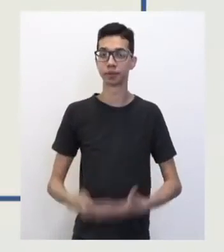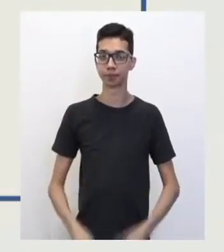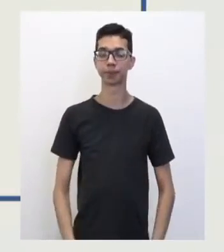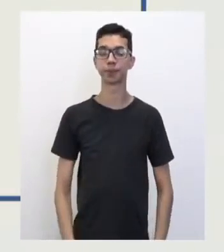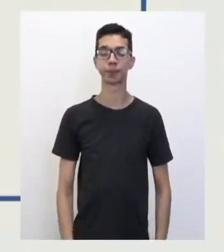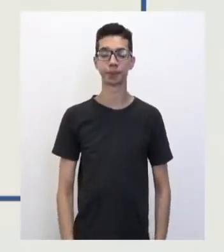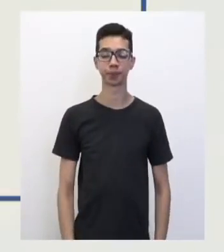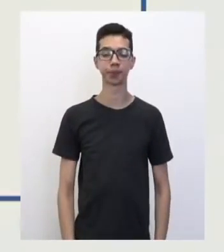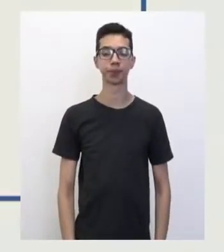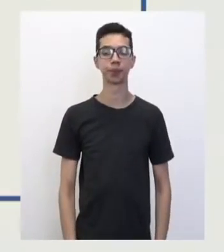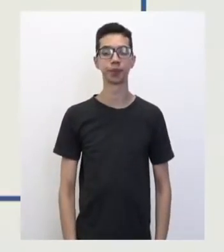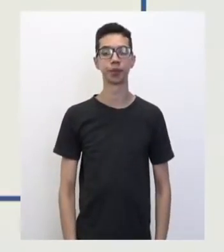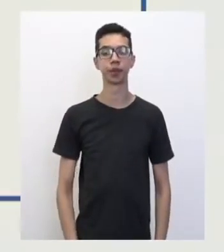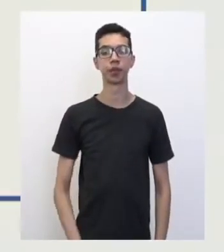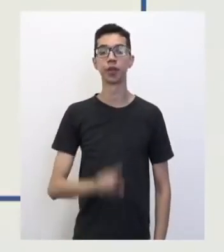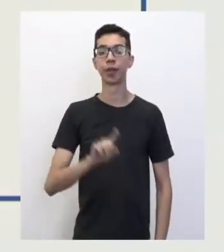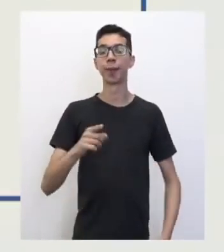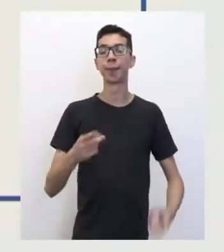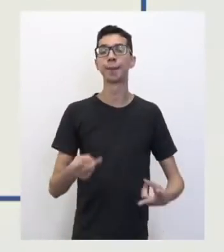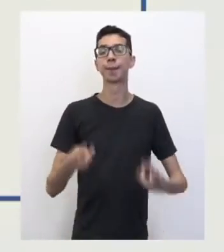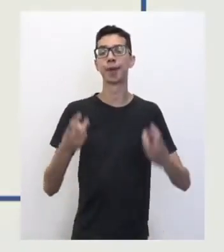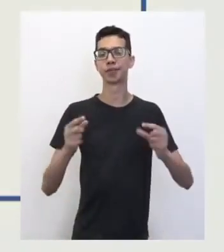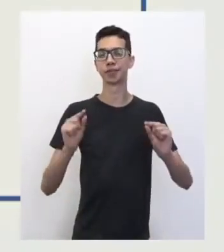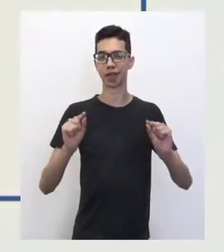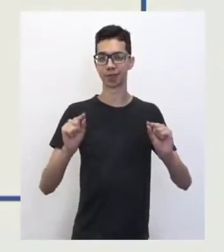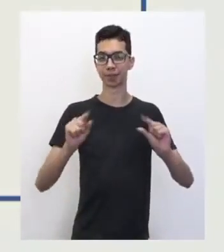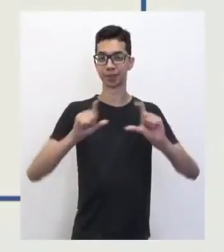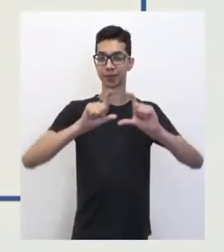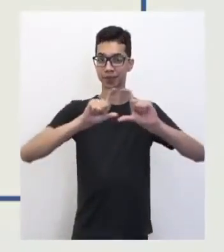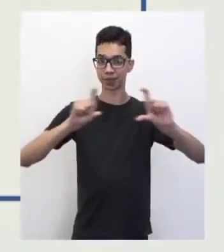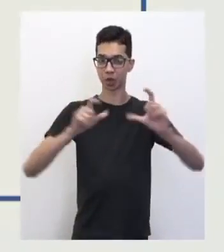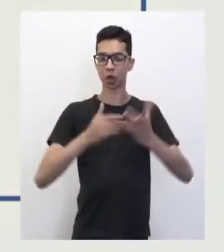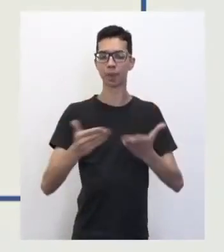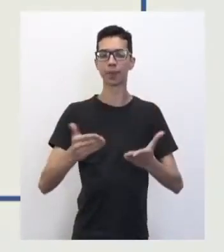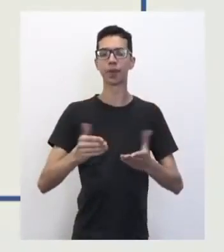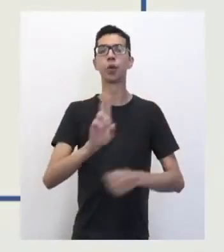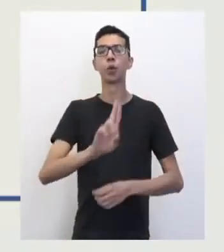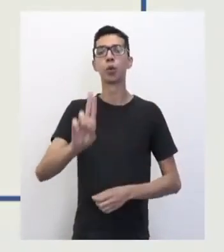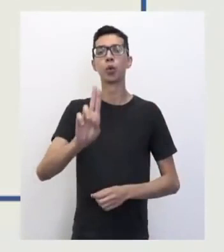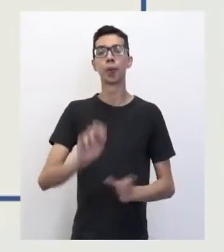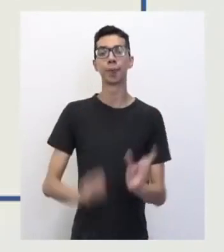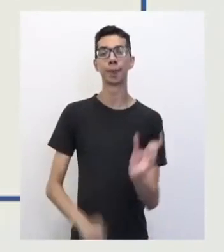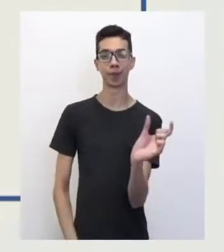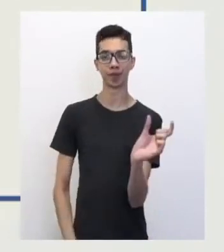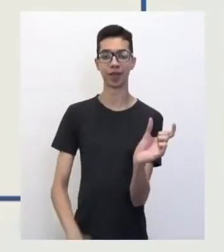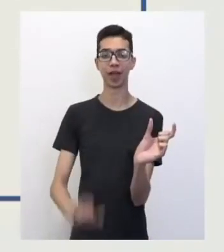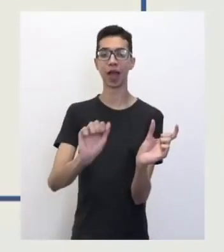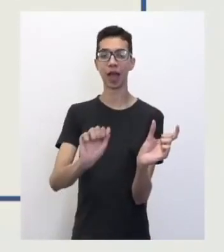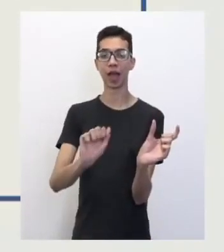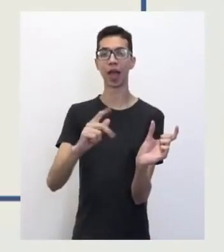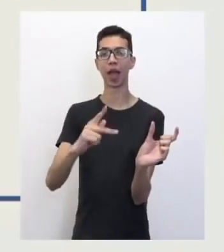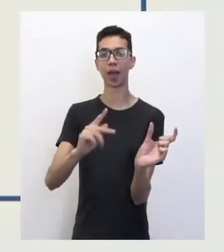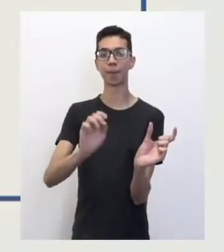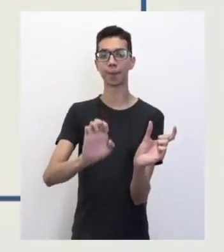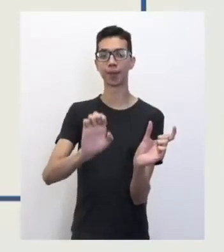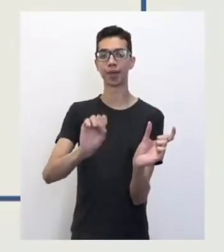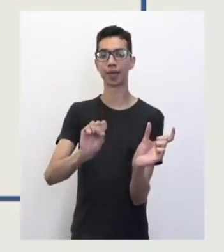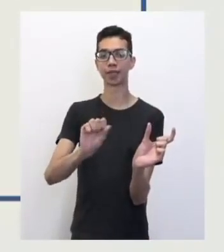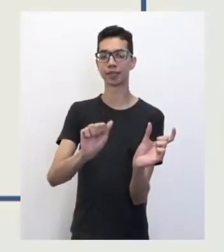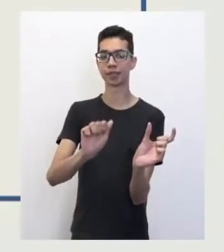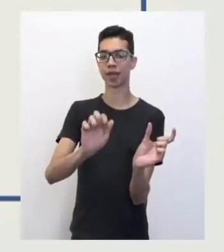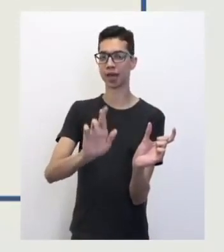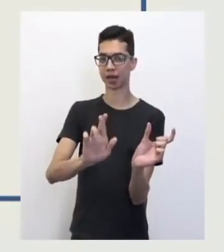E percebam que esse parágrafo começou com o apesar de, né? Esse apesar